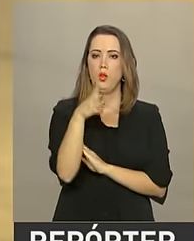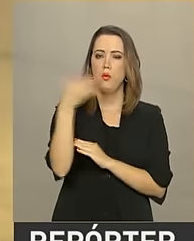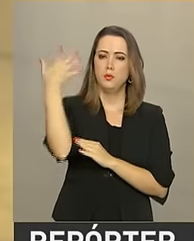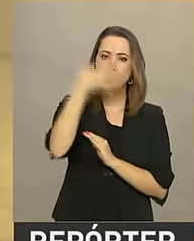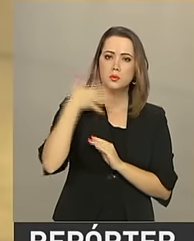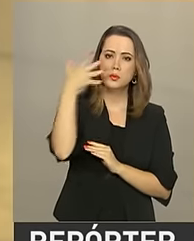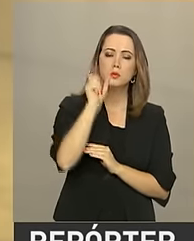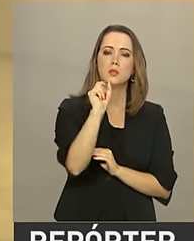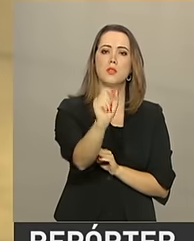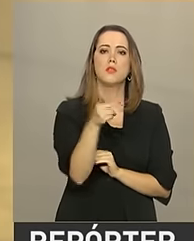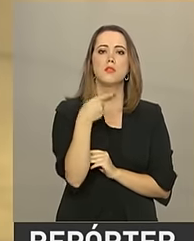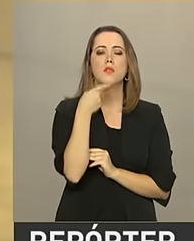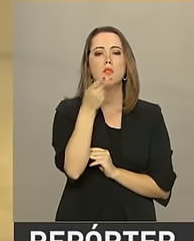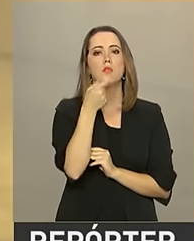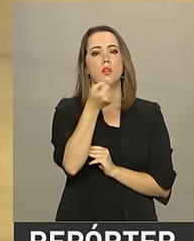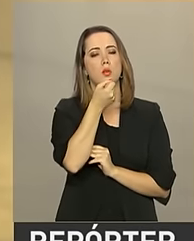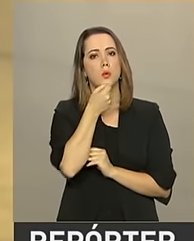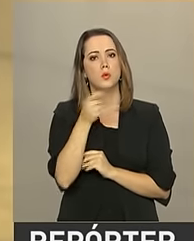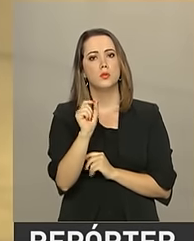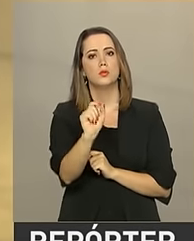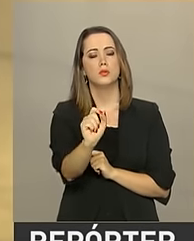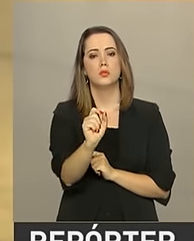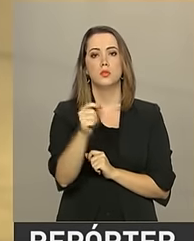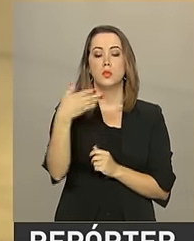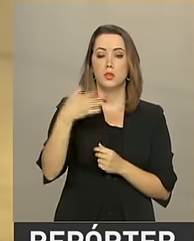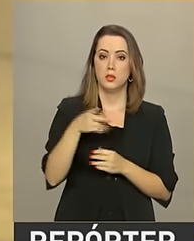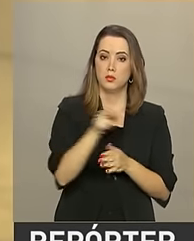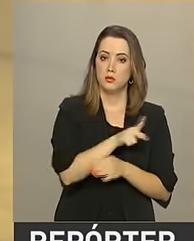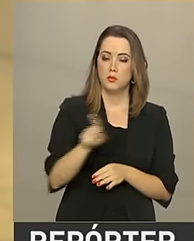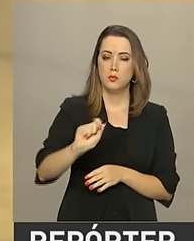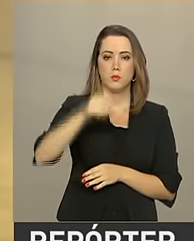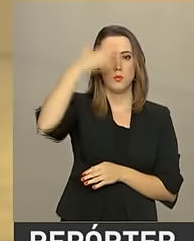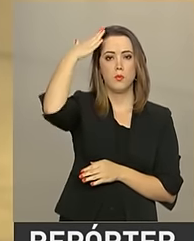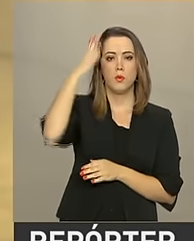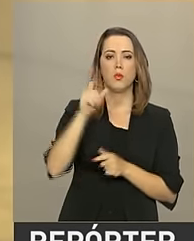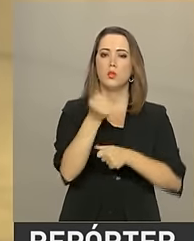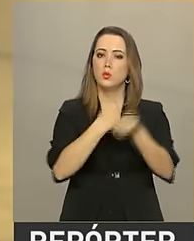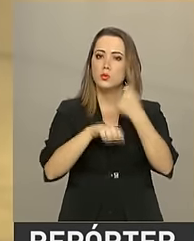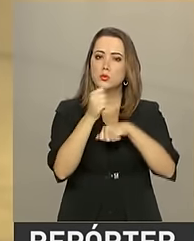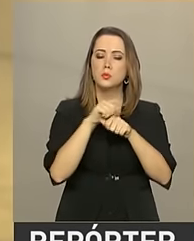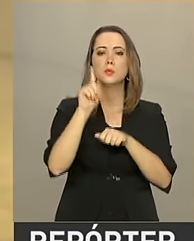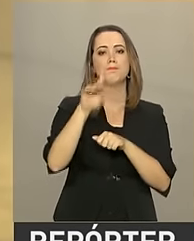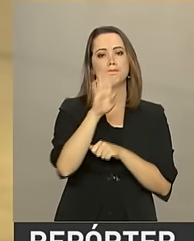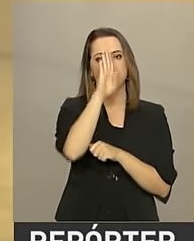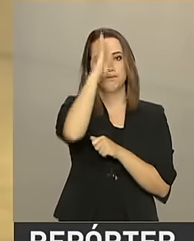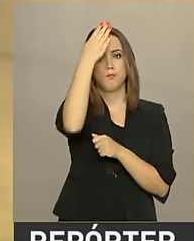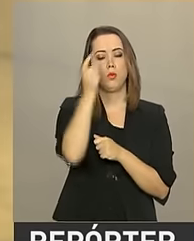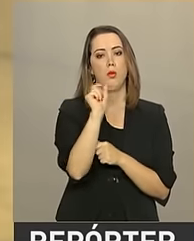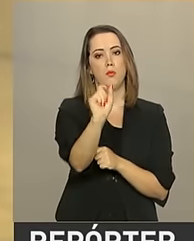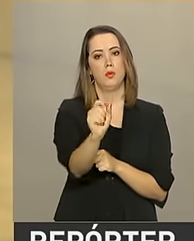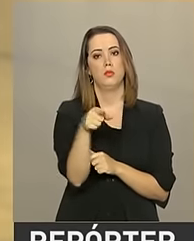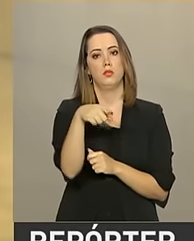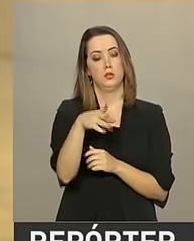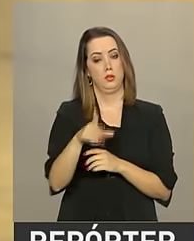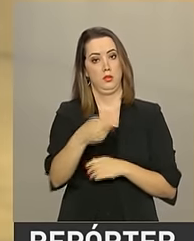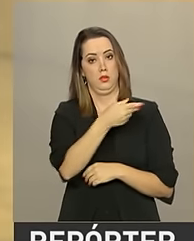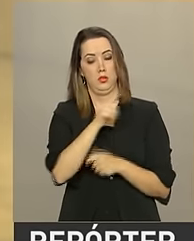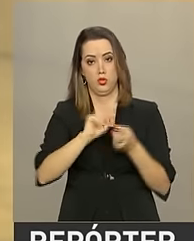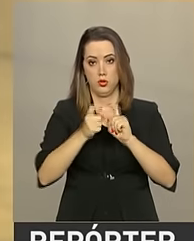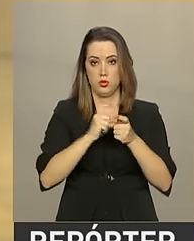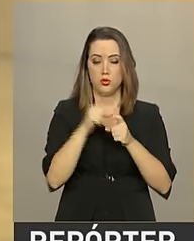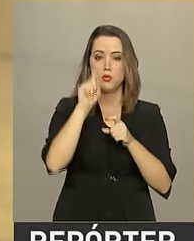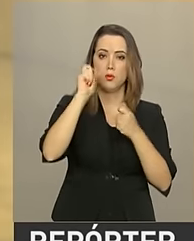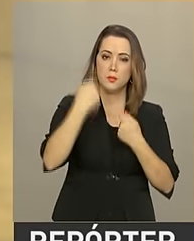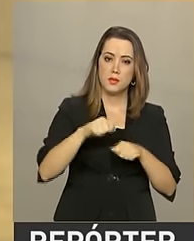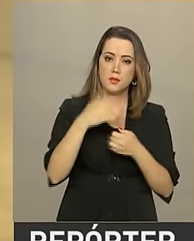no Palácio do Planalto, Michel Temer disse que as medidas econômicas são prioridades durante a gestão. Ressaltou que é preciso resgatar